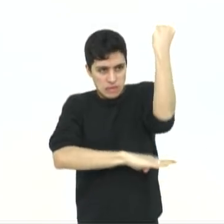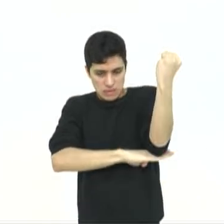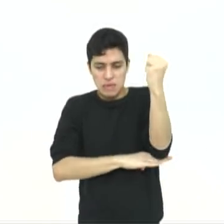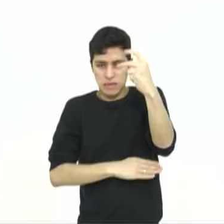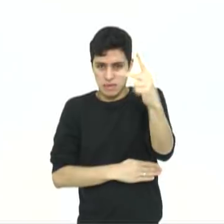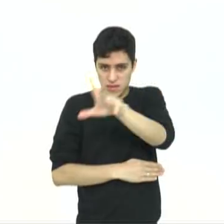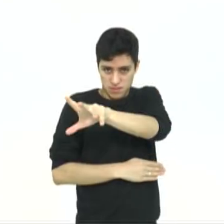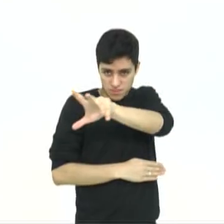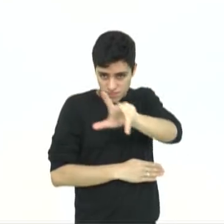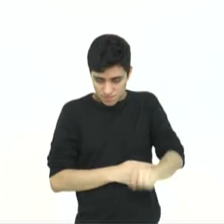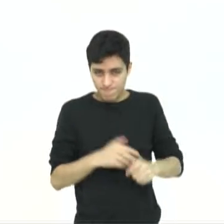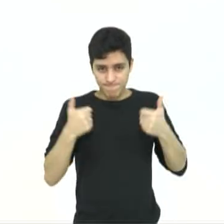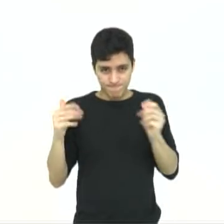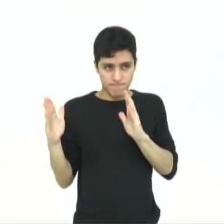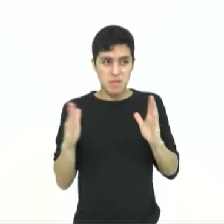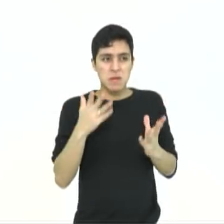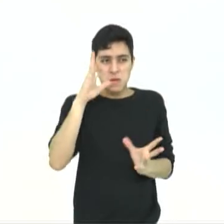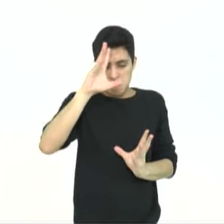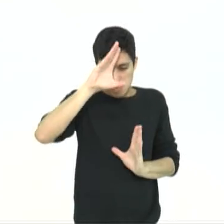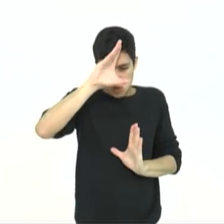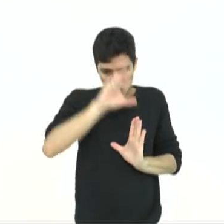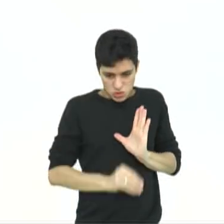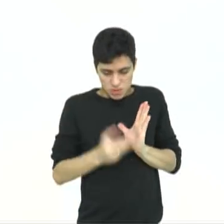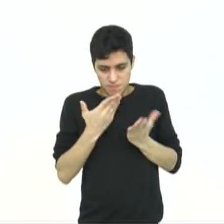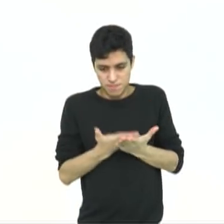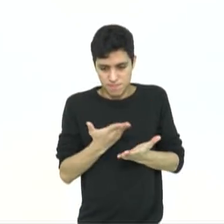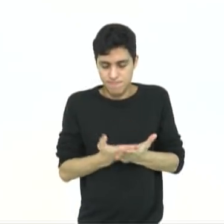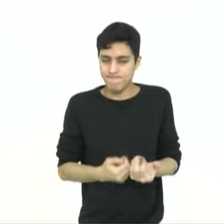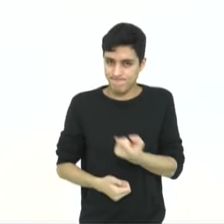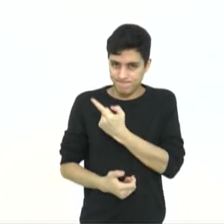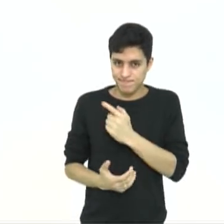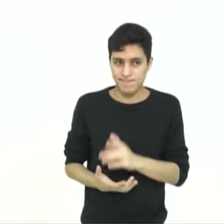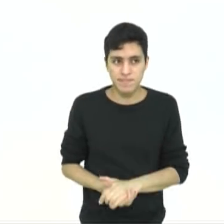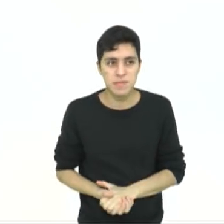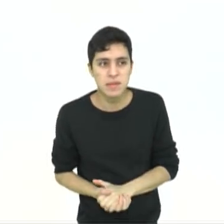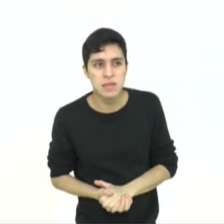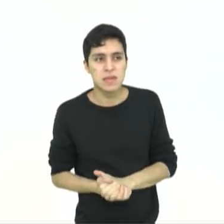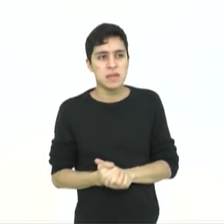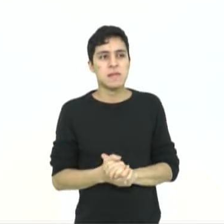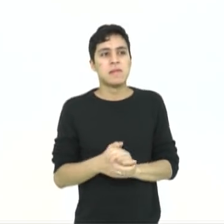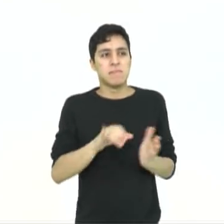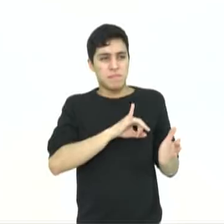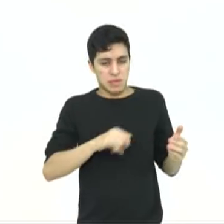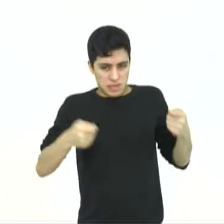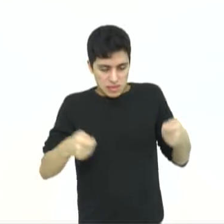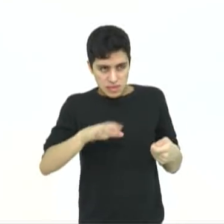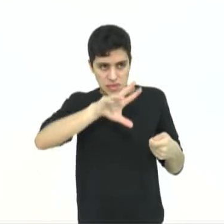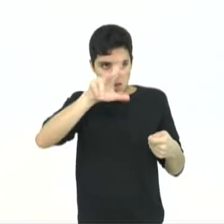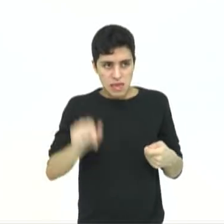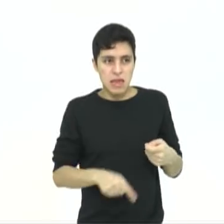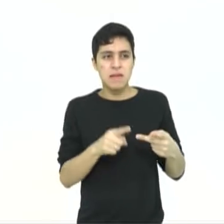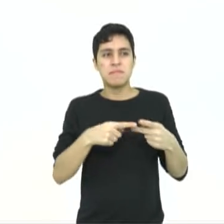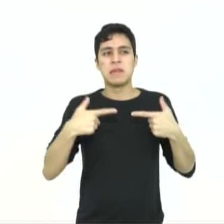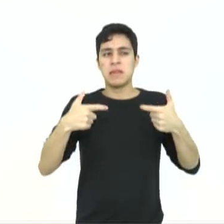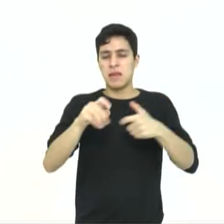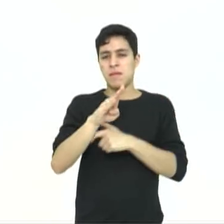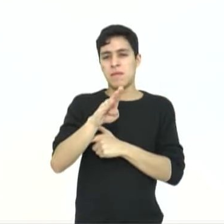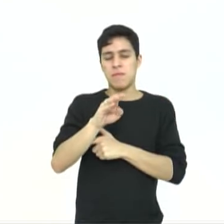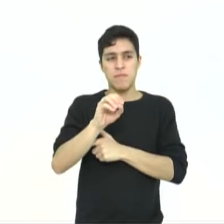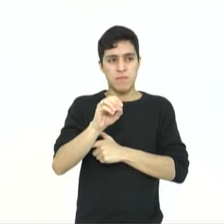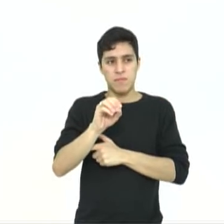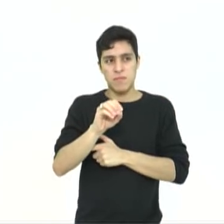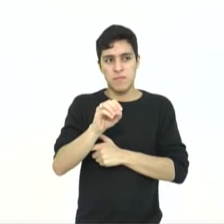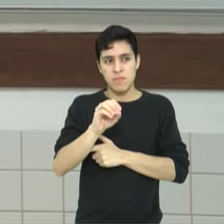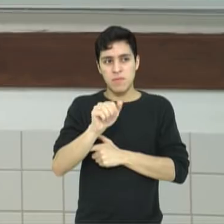França, desde 1830. Uma presença bem antiga, né? Guerra dos Boeres. Revolução Urabista no Egito.